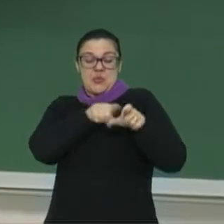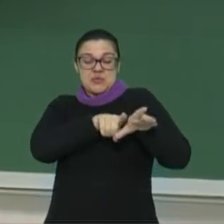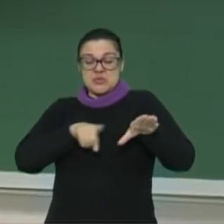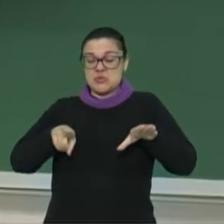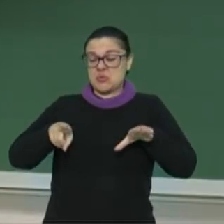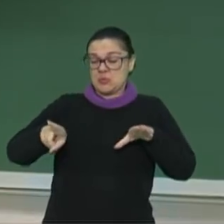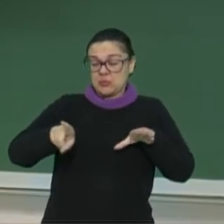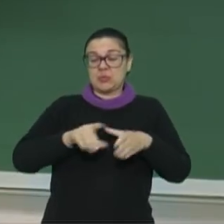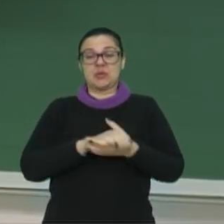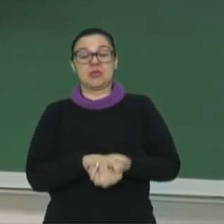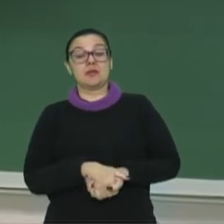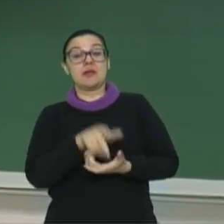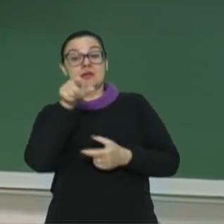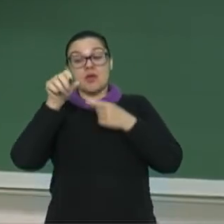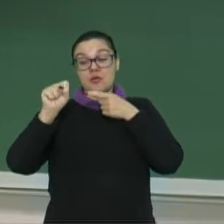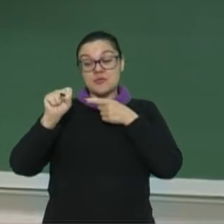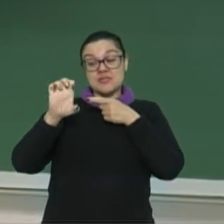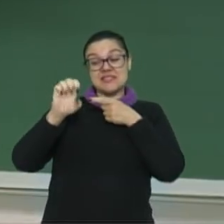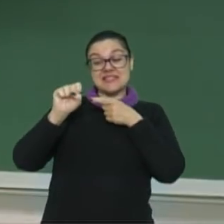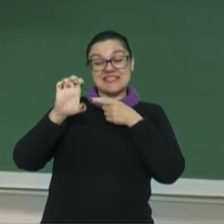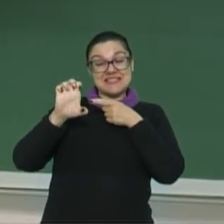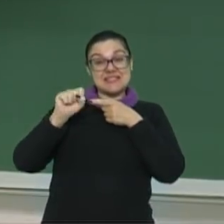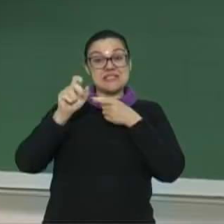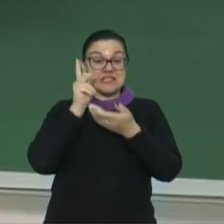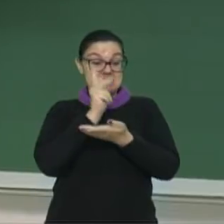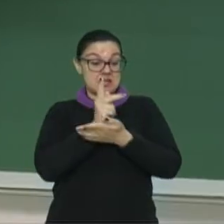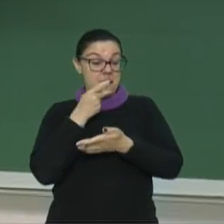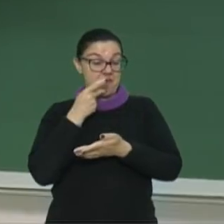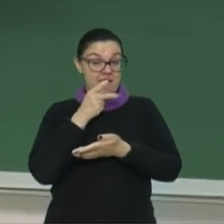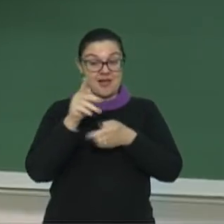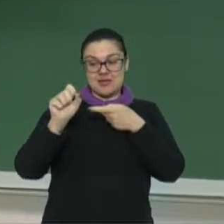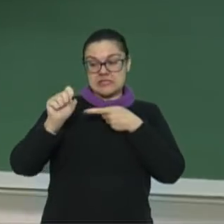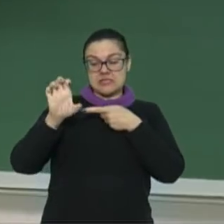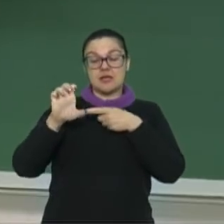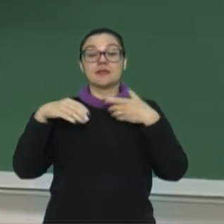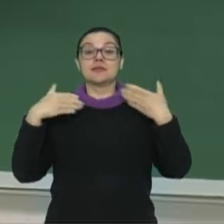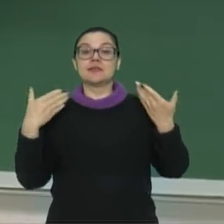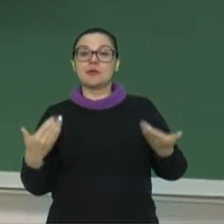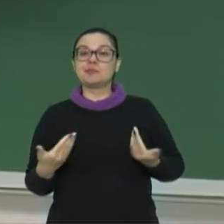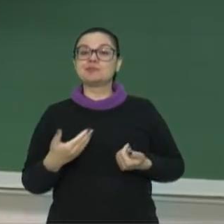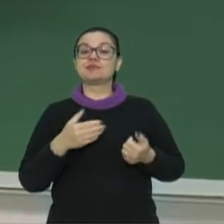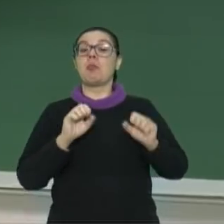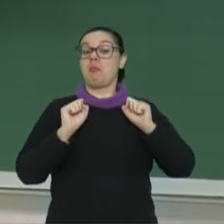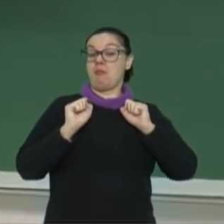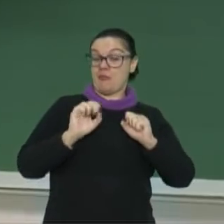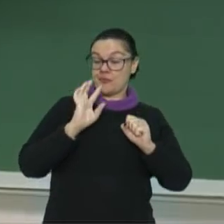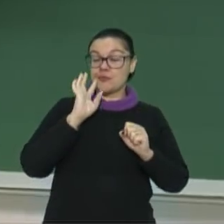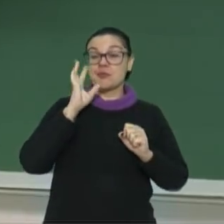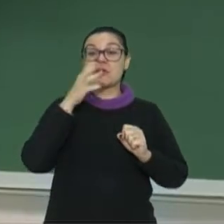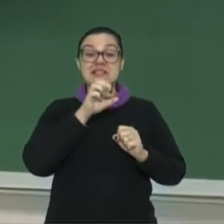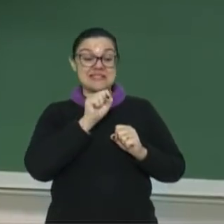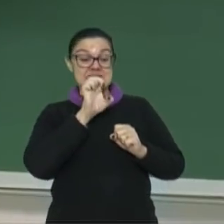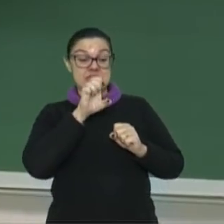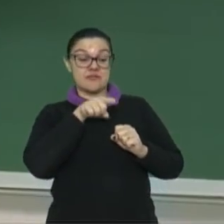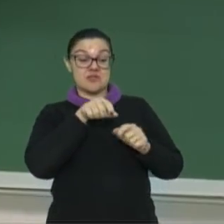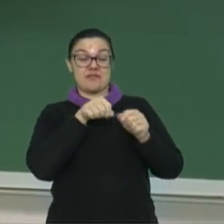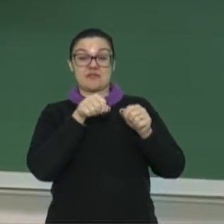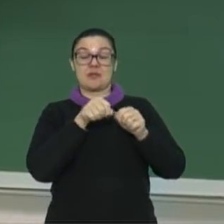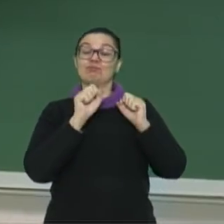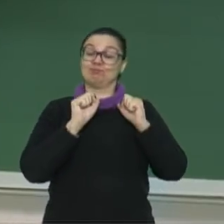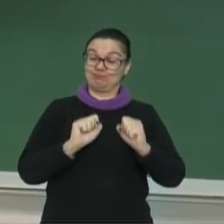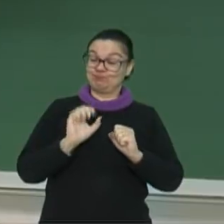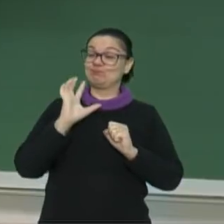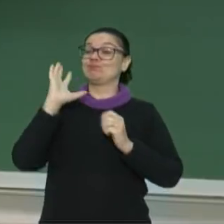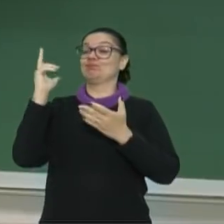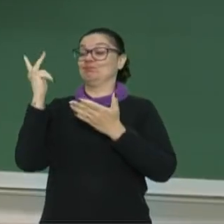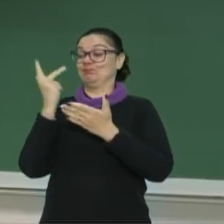né? Aí veja, se você diz isso, então a ideia de condição, de possibilidade. Se você fizer isso, é possível